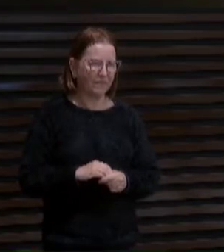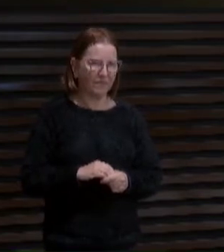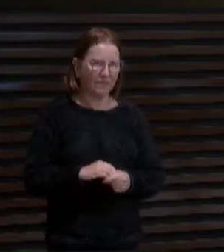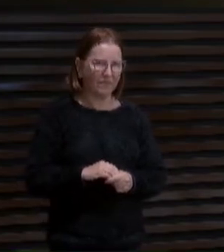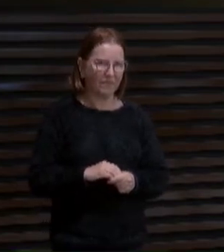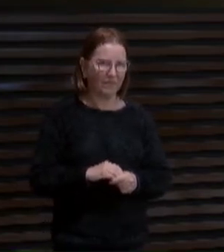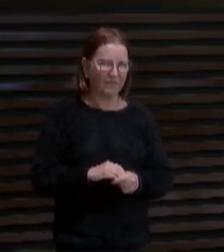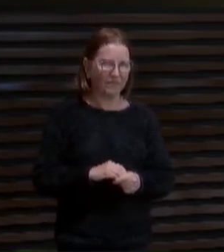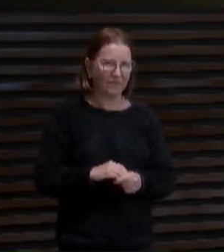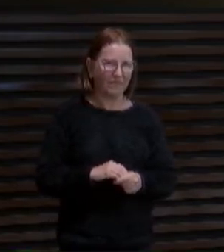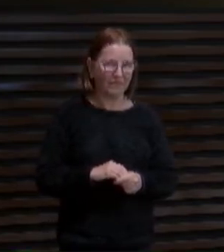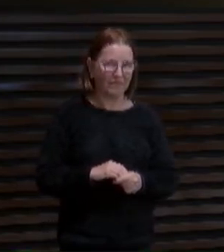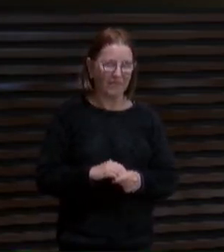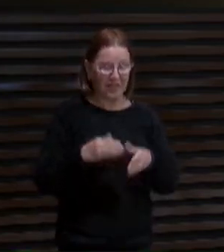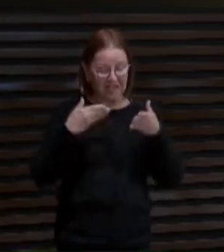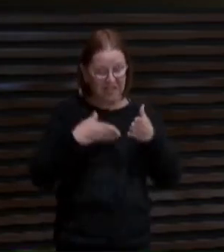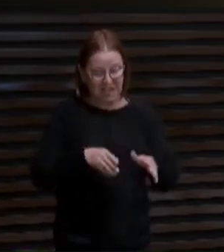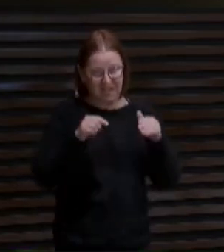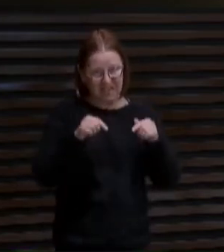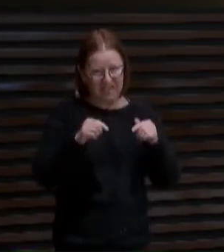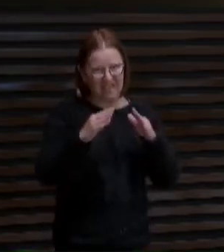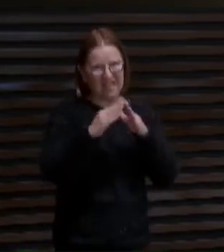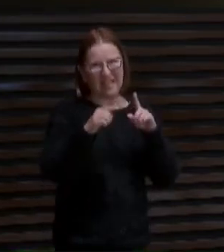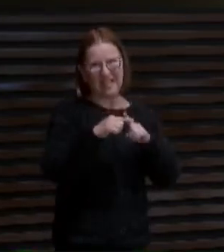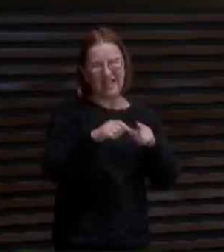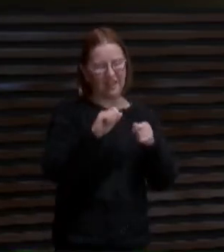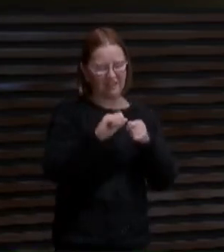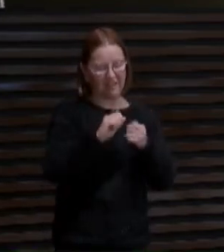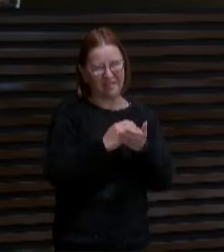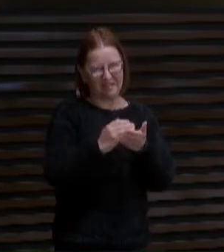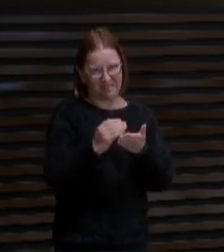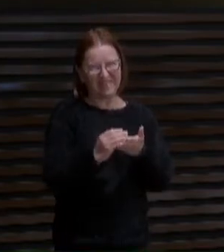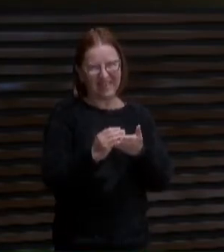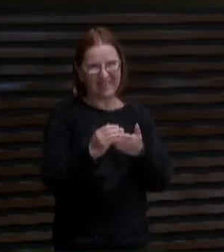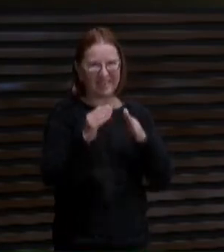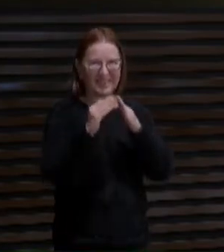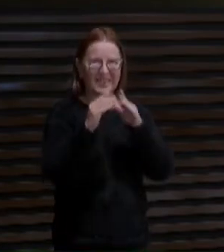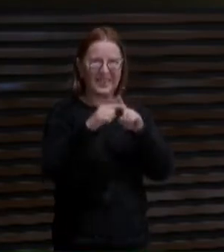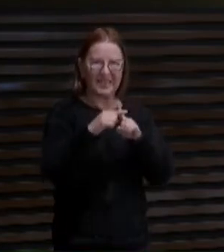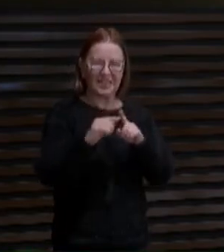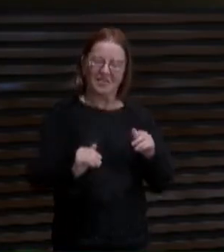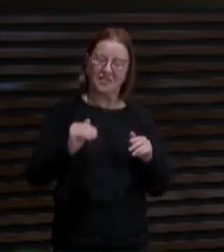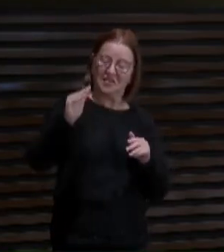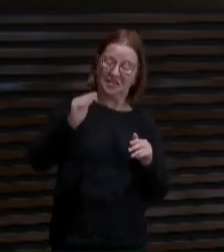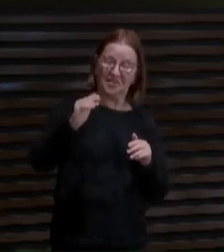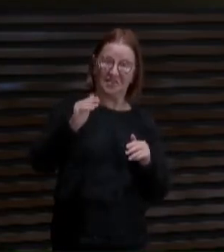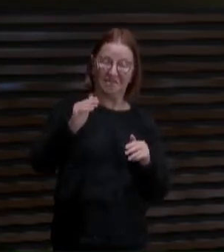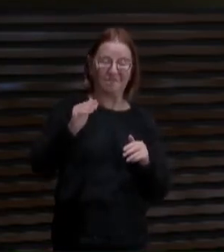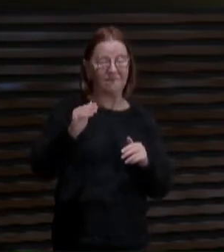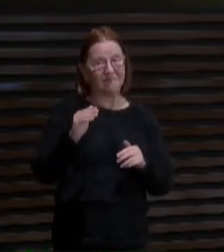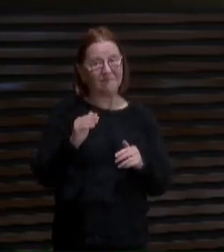nasceram dentro da comunidade participam da comunidade cresceram na comunidade tem até cargos na